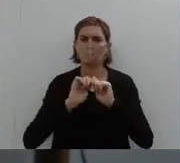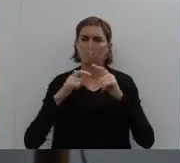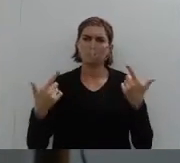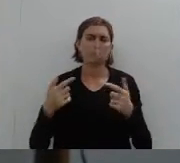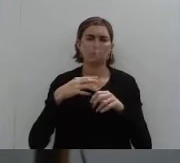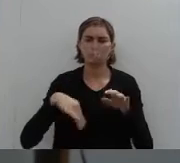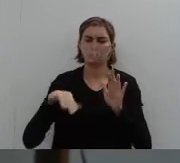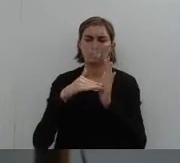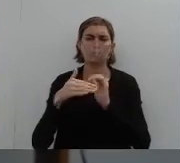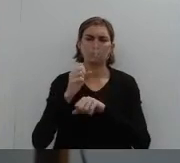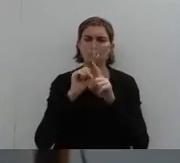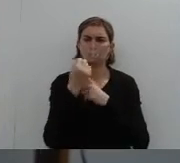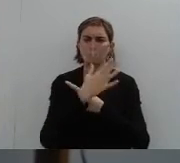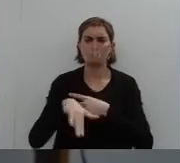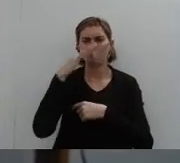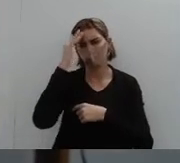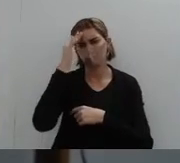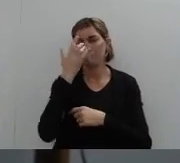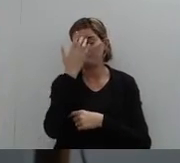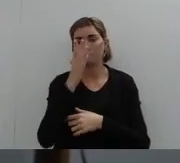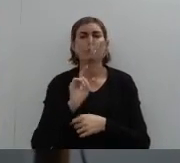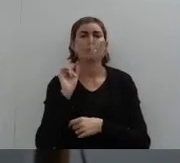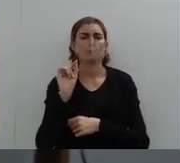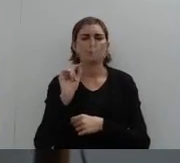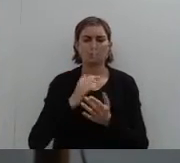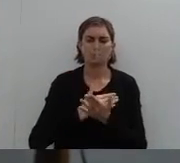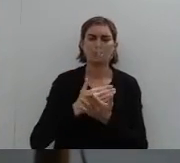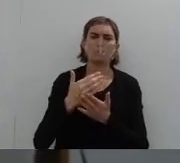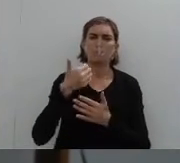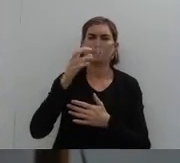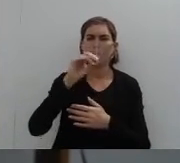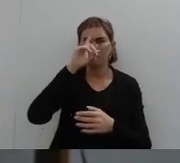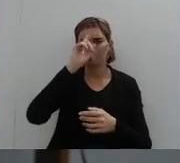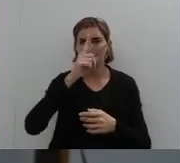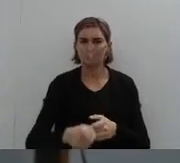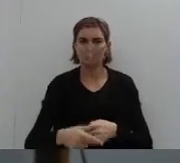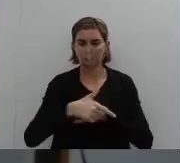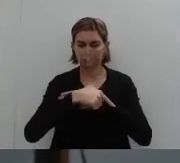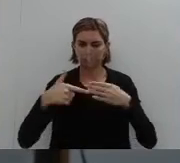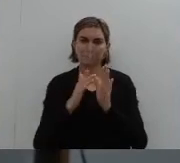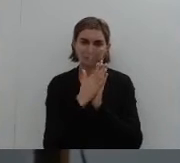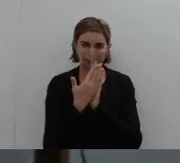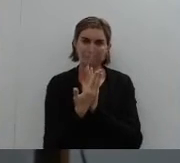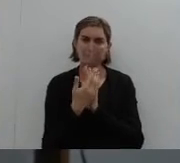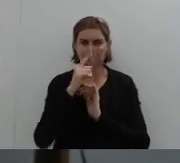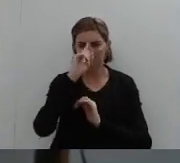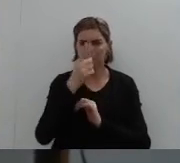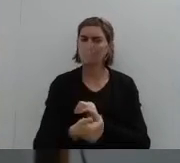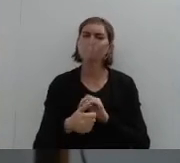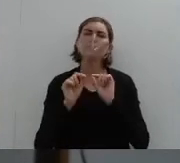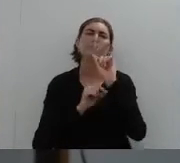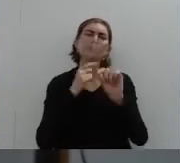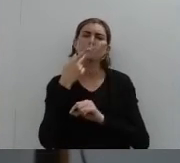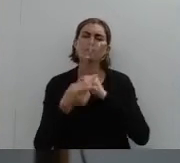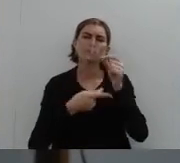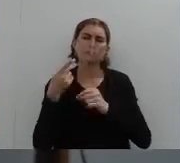nossa sociedade entendem de maneira fácil, que é o princípio dos 10 mandamentos da moralidade bíblica. O que é que diz